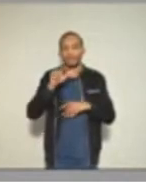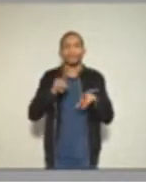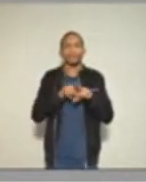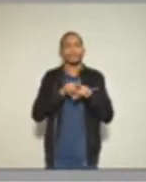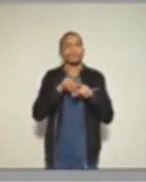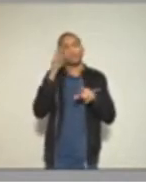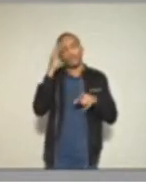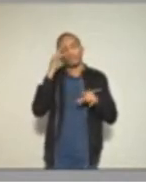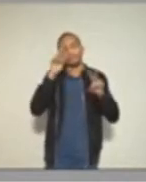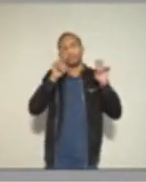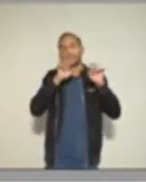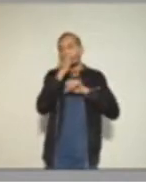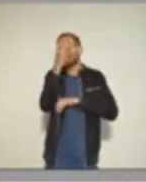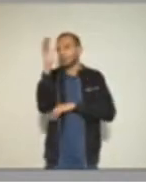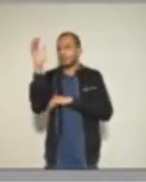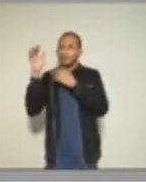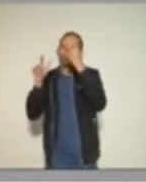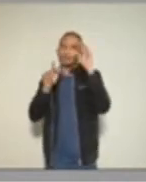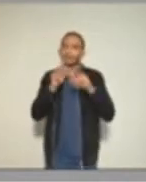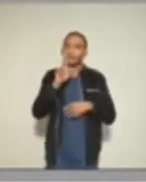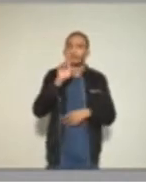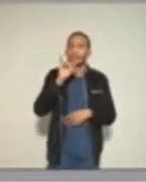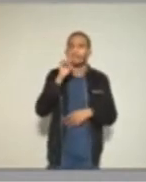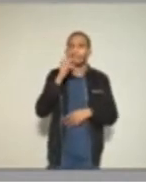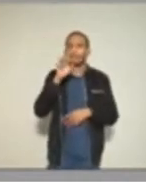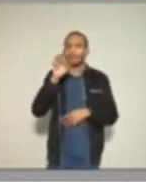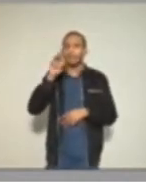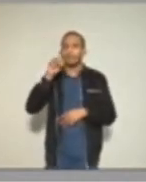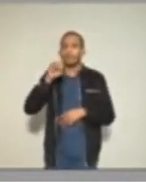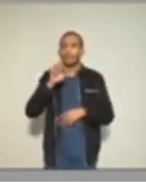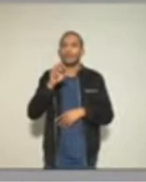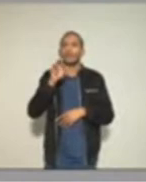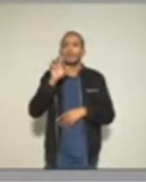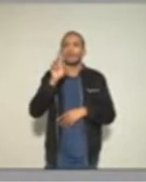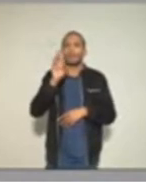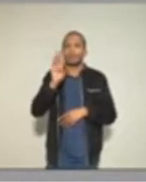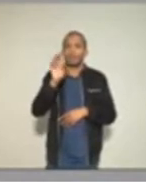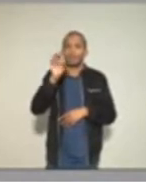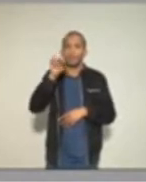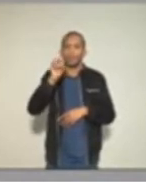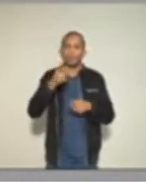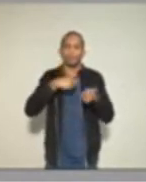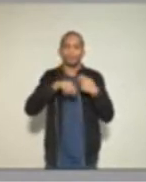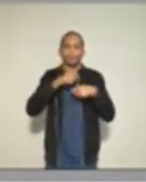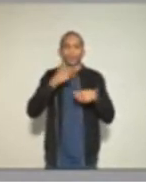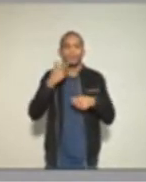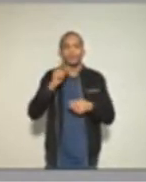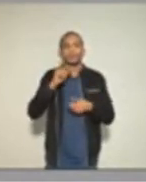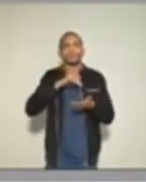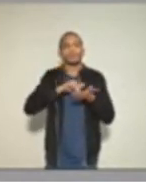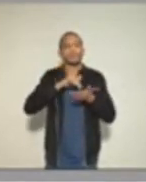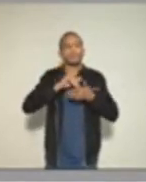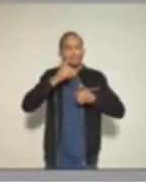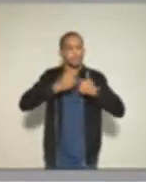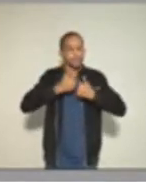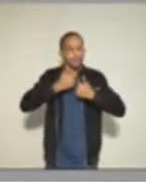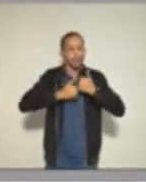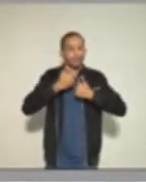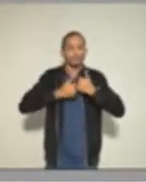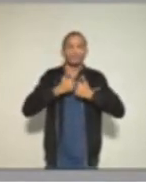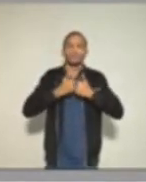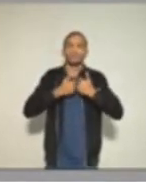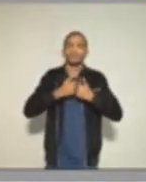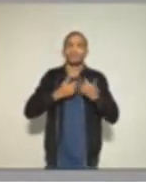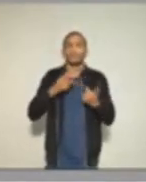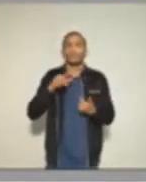ambiental. Guilherme Bueno, secretário da Fazenda. Tiago Milim, nosso secretário de Esportes.